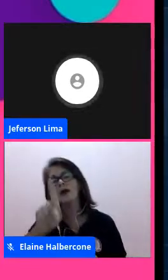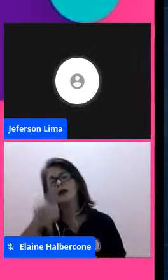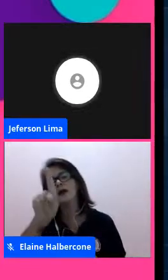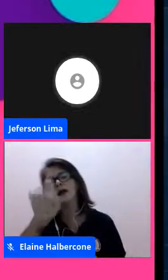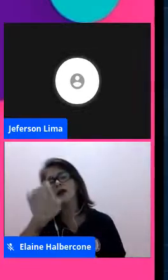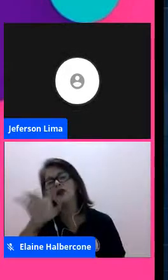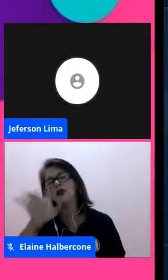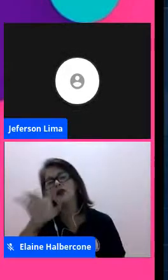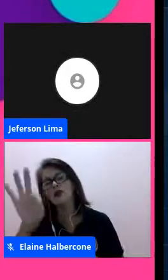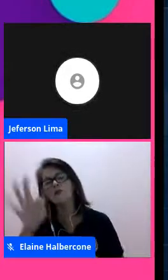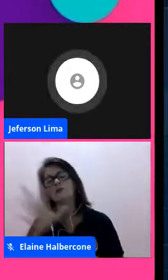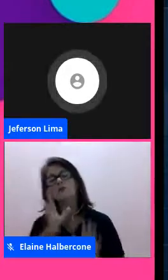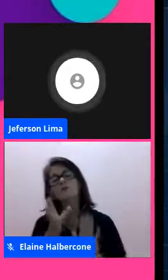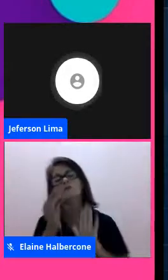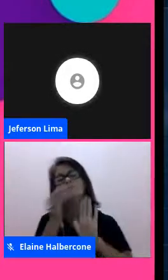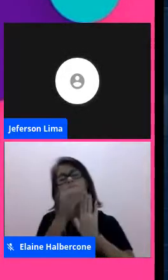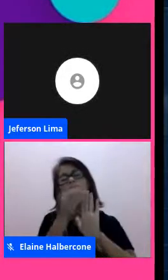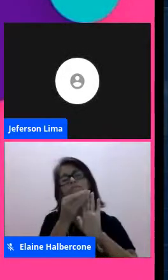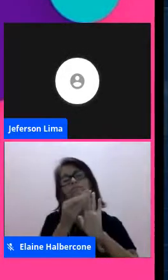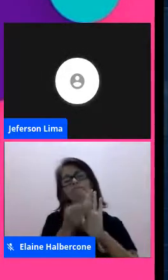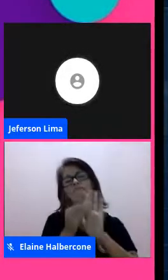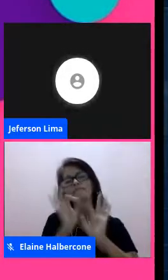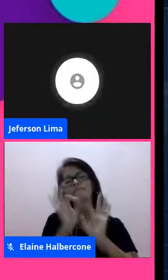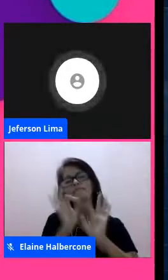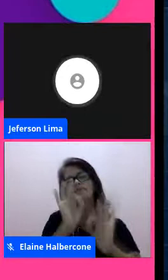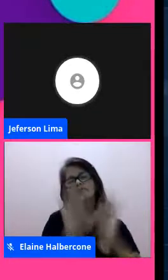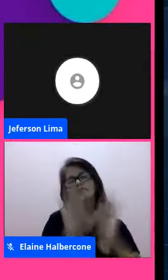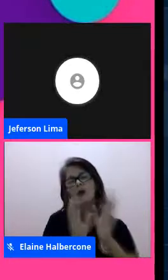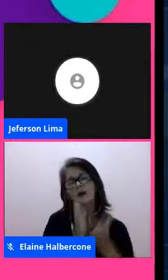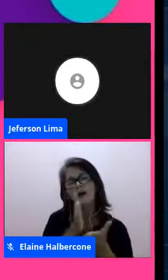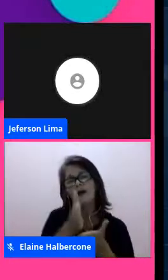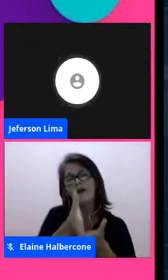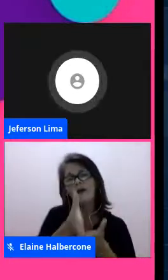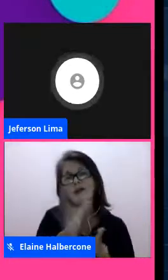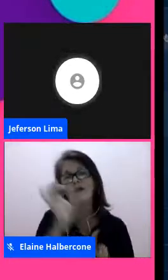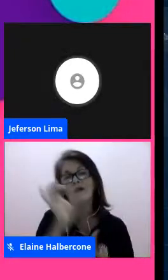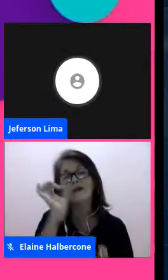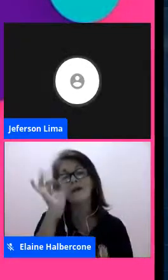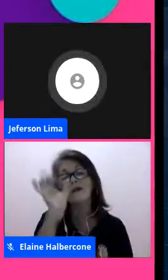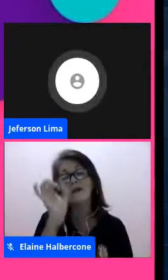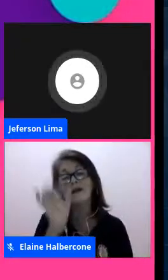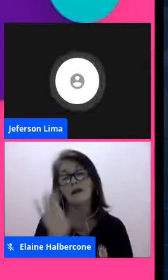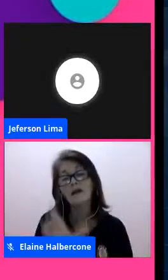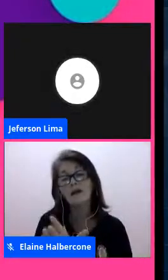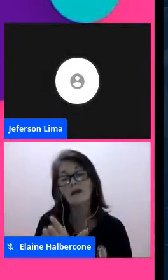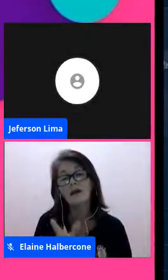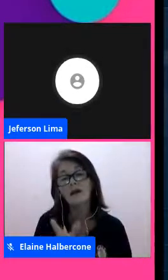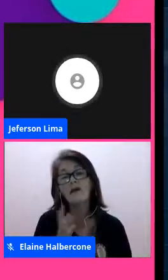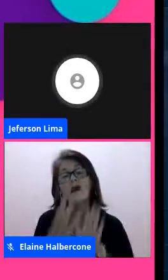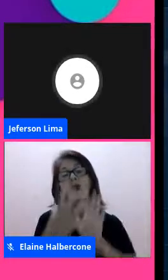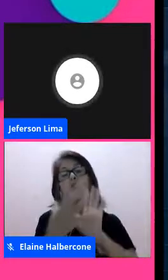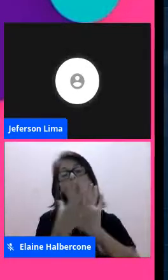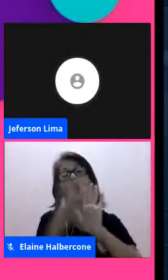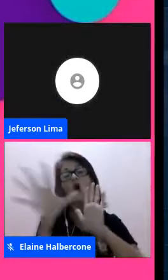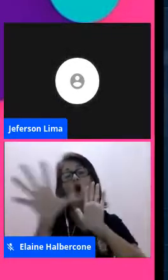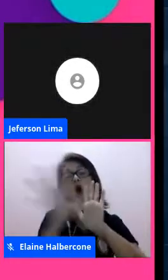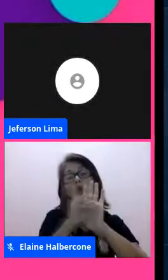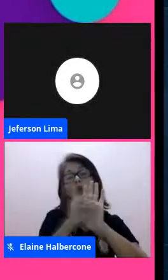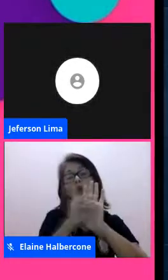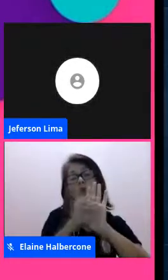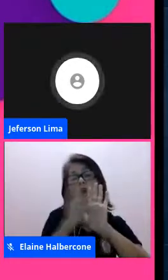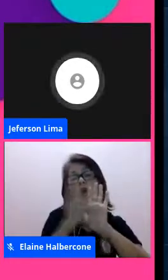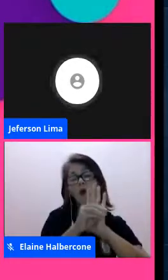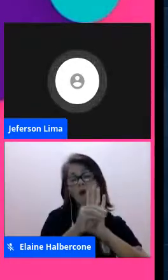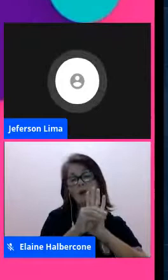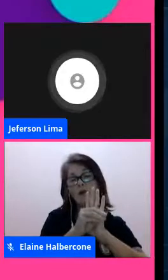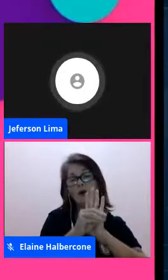de certa forma, o nosso acesso. Só que, em especial, a gente tem que configurar aonde a gente vai gravar os dados, que é o nosso database.